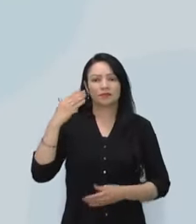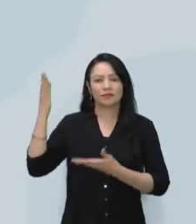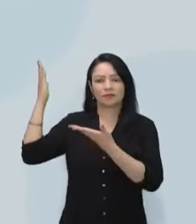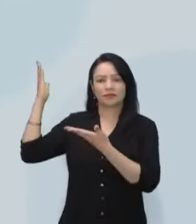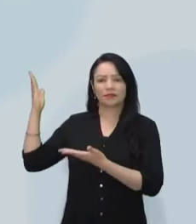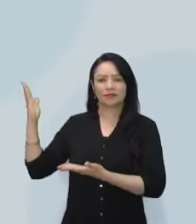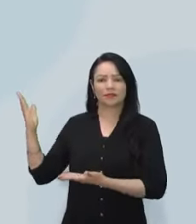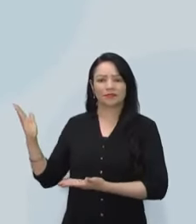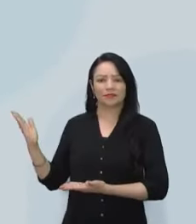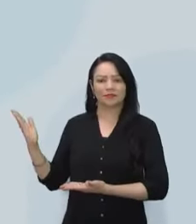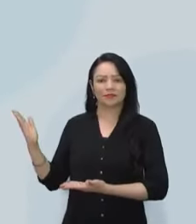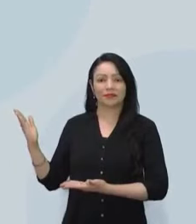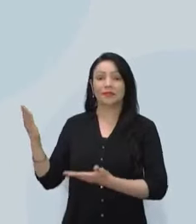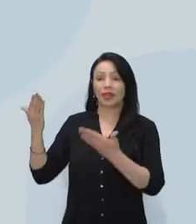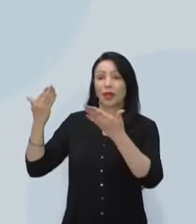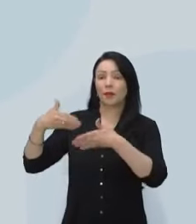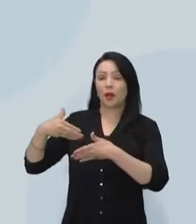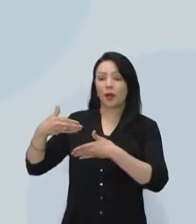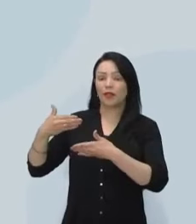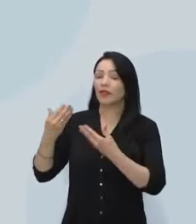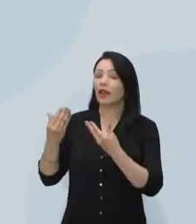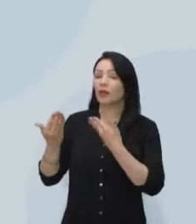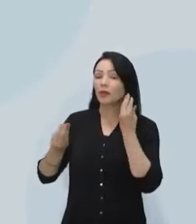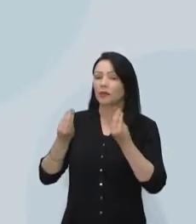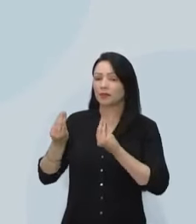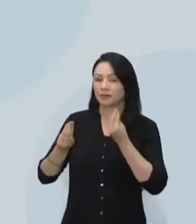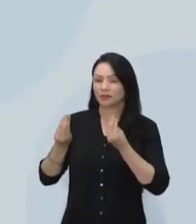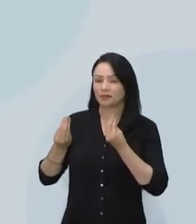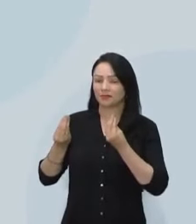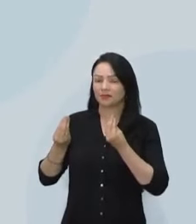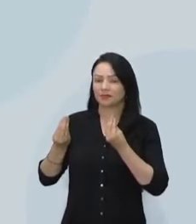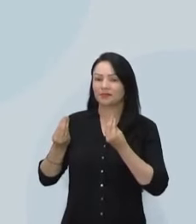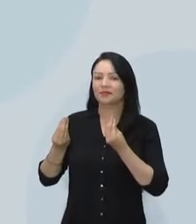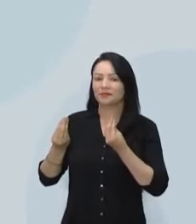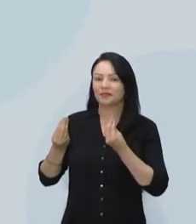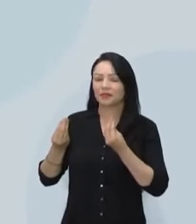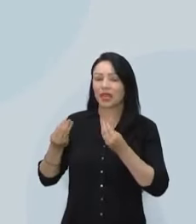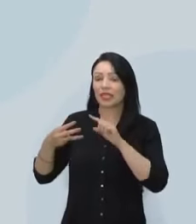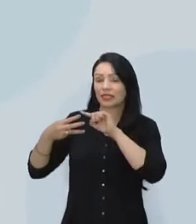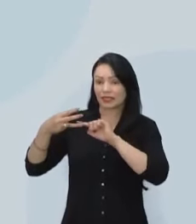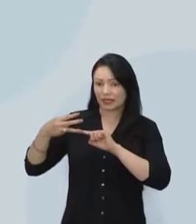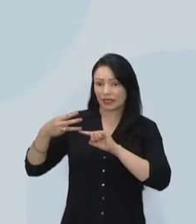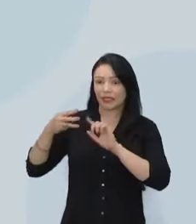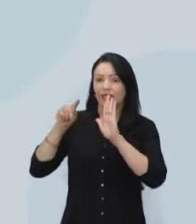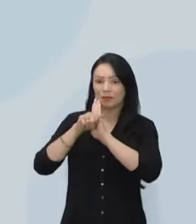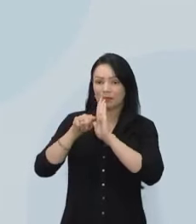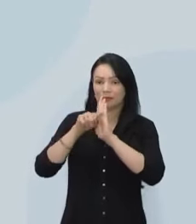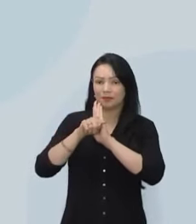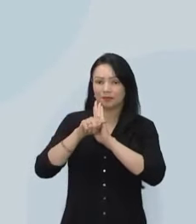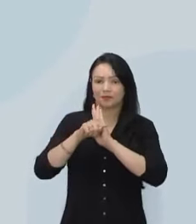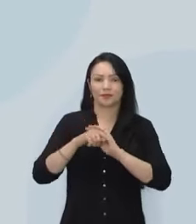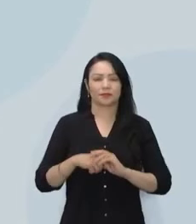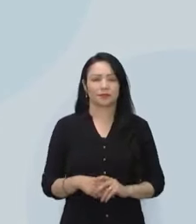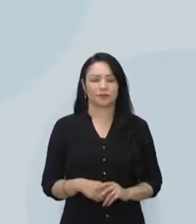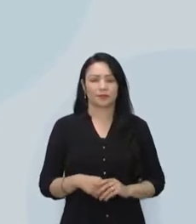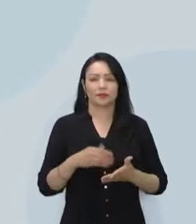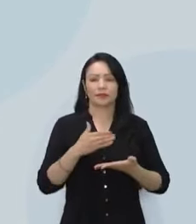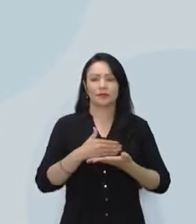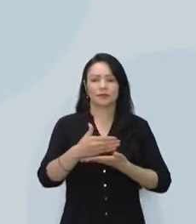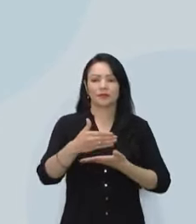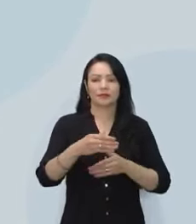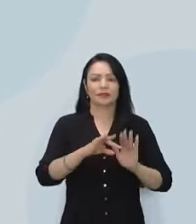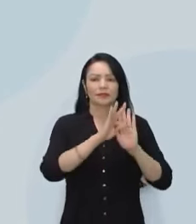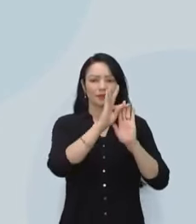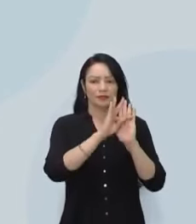tá aí, ó, é para vocês se identificarem, é essa prova, escolhemos somente 3 questões, tá bom? Vamos iniciar com a leitura